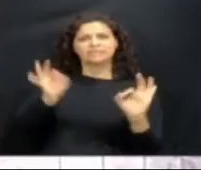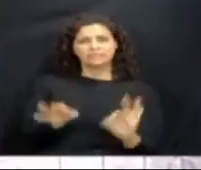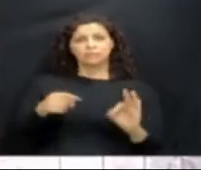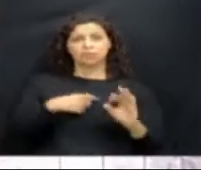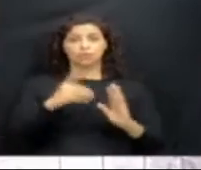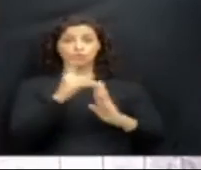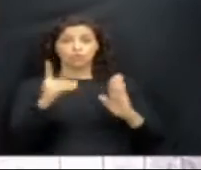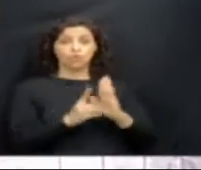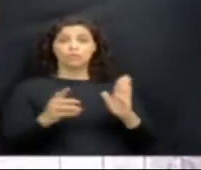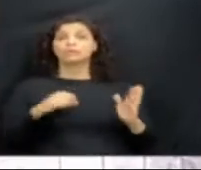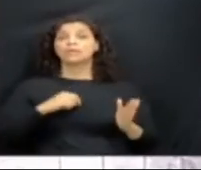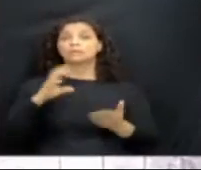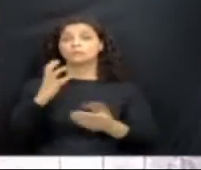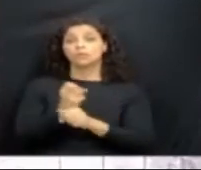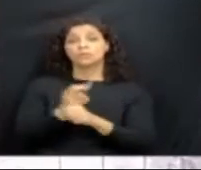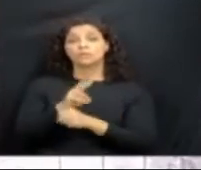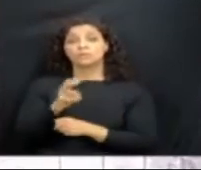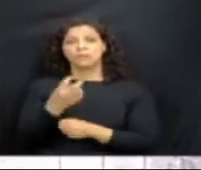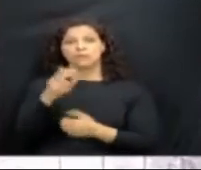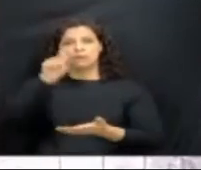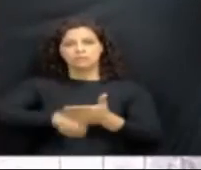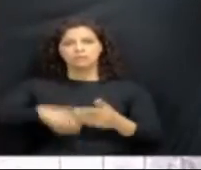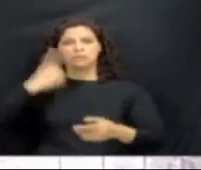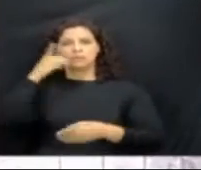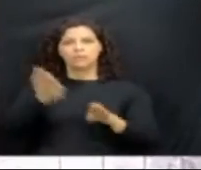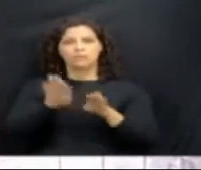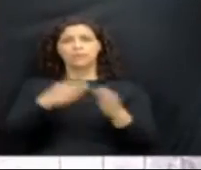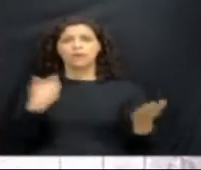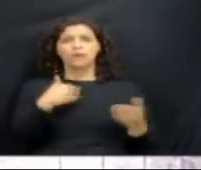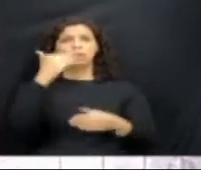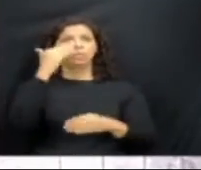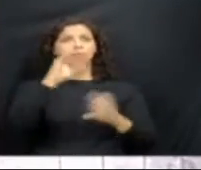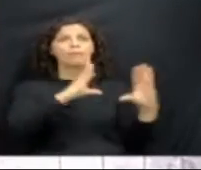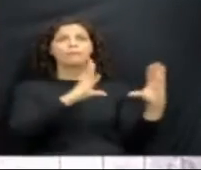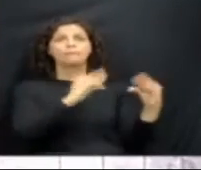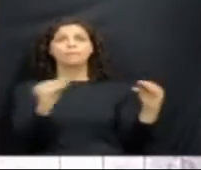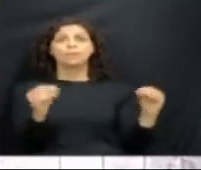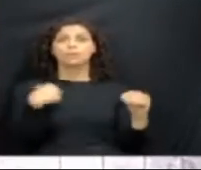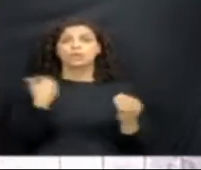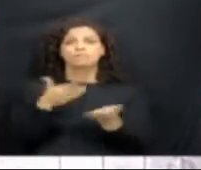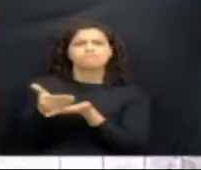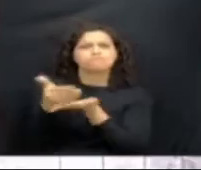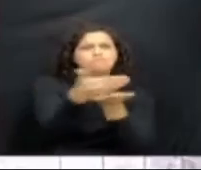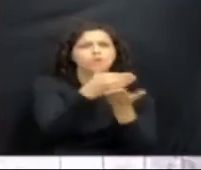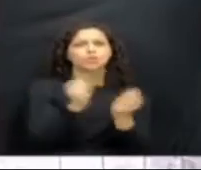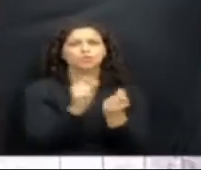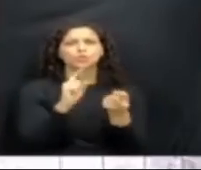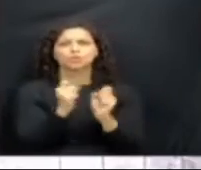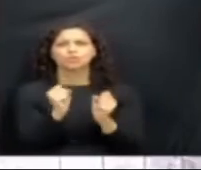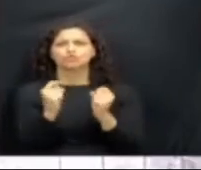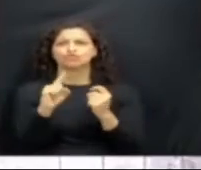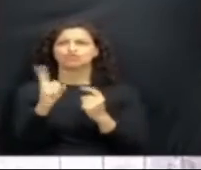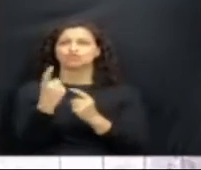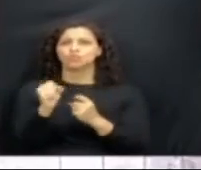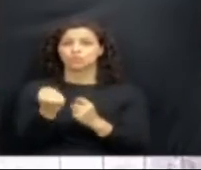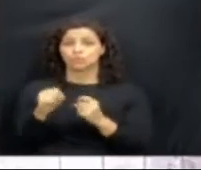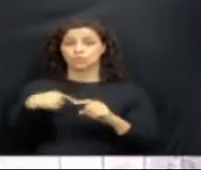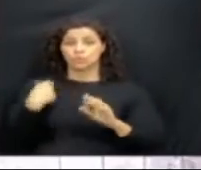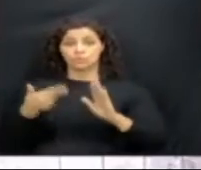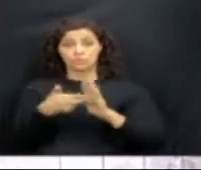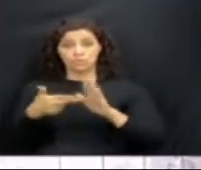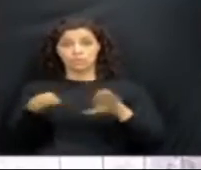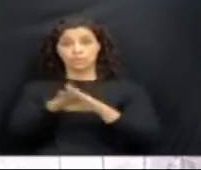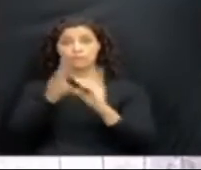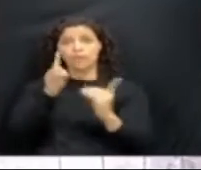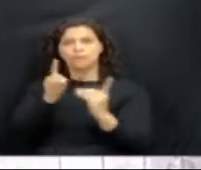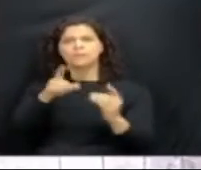no documento com 54 assinaturas e o que foi estratificado nas 18 audiências públicas. E mais ainda, as emendas são para